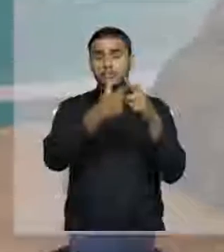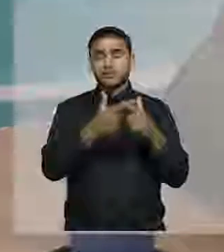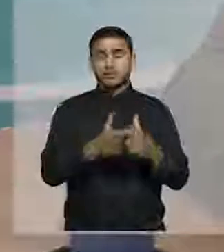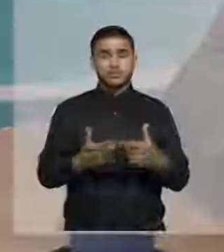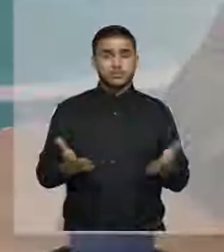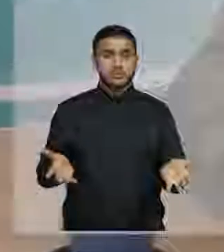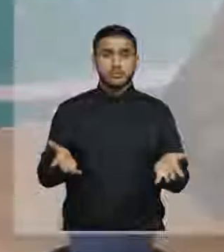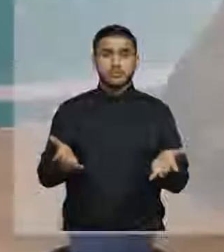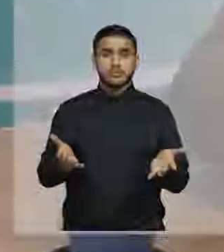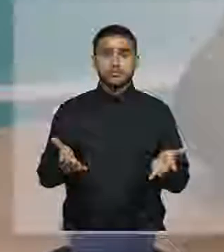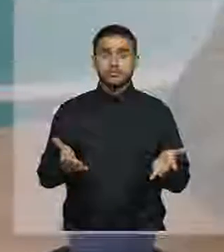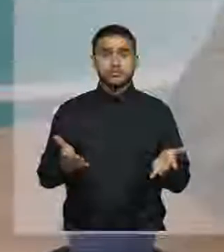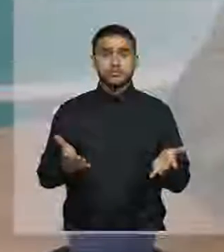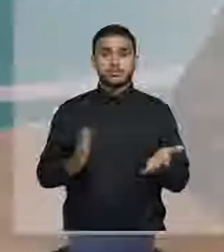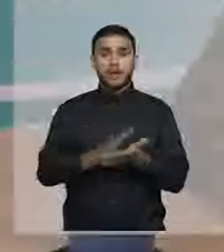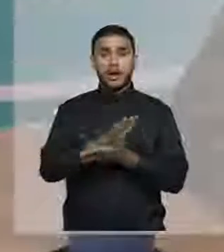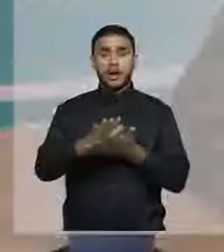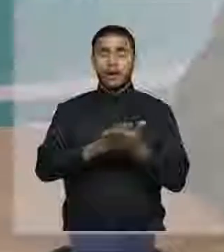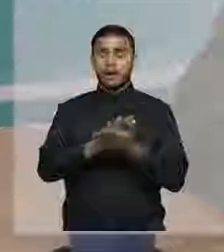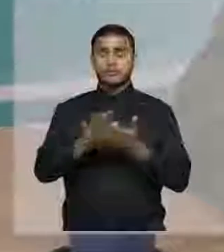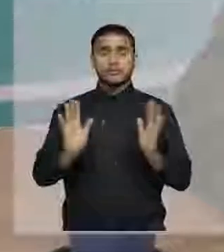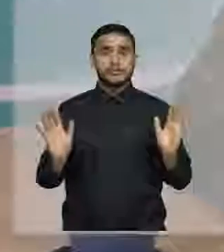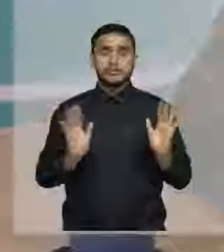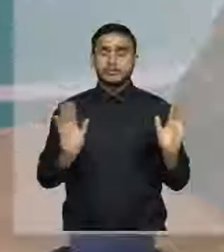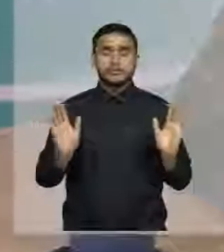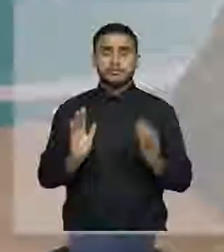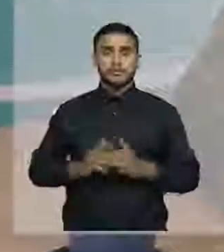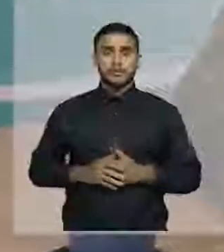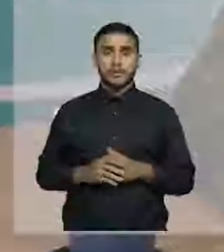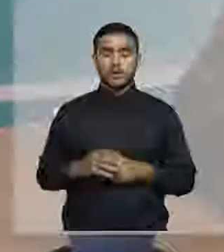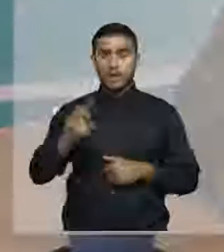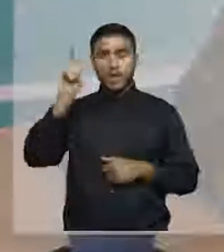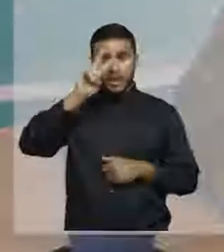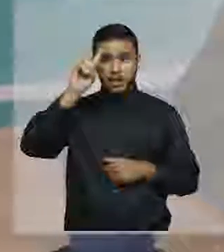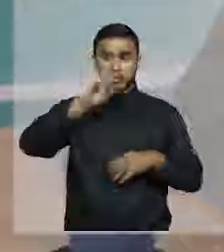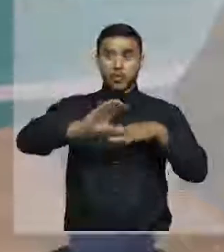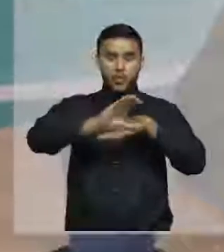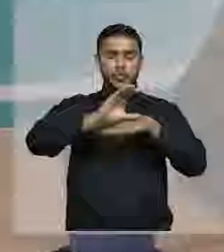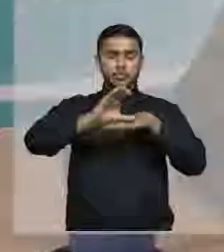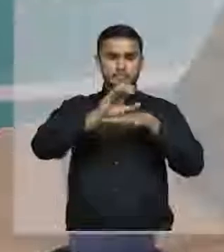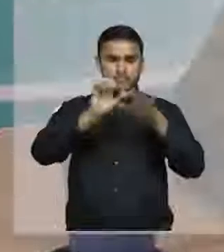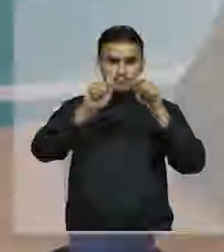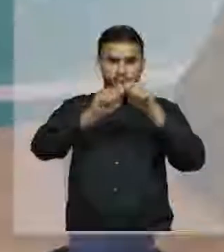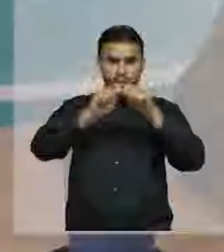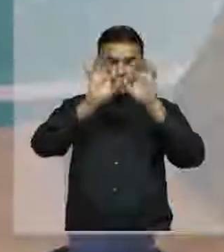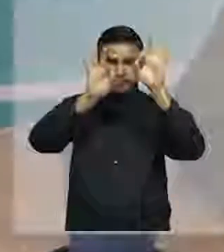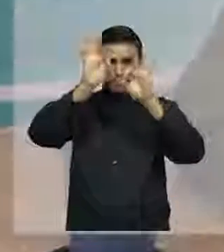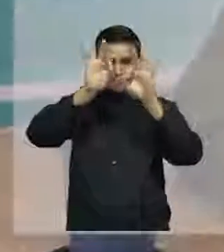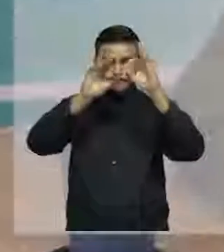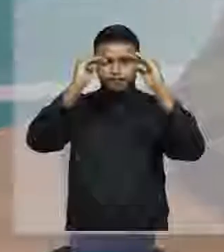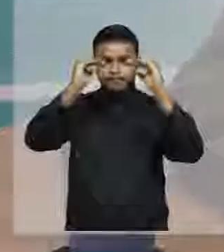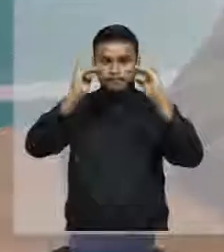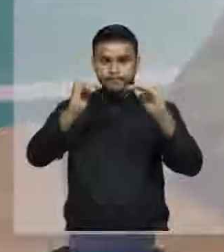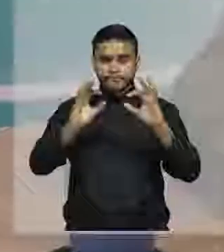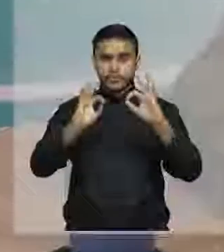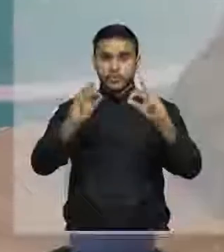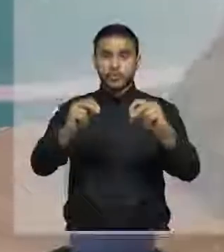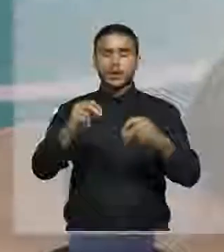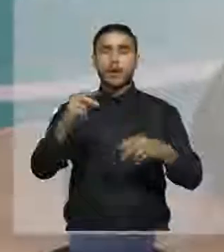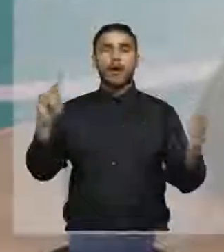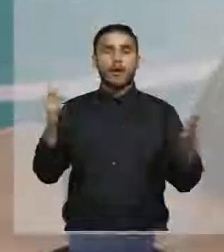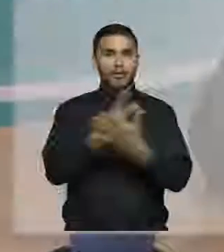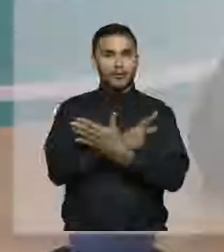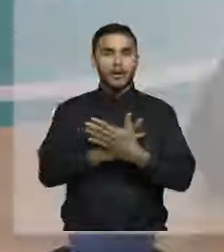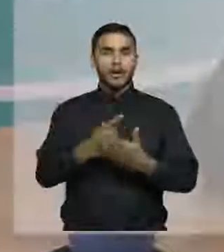preocupação era conter o Estado, porque os constituintes, em grande parte, eram pessoas que tinham